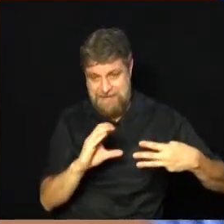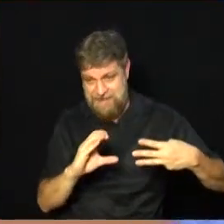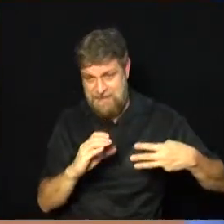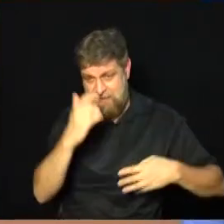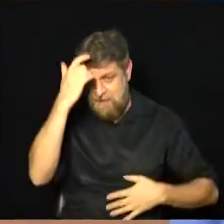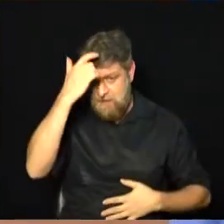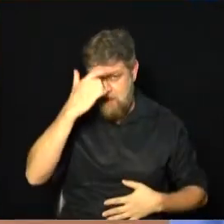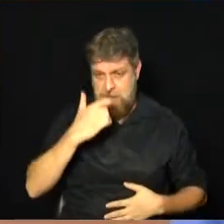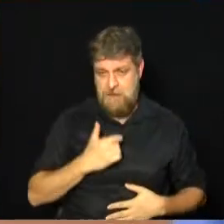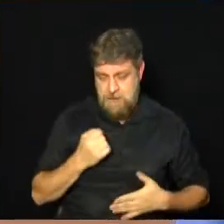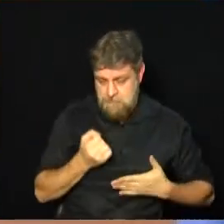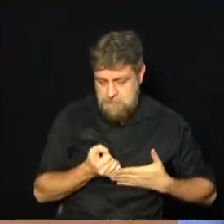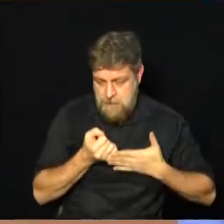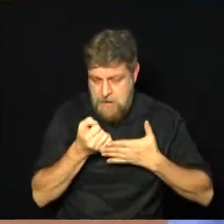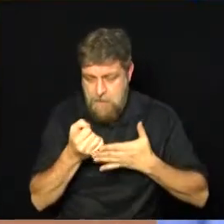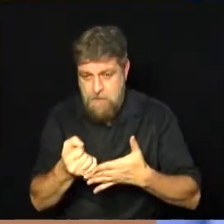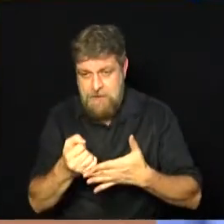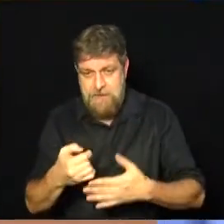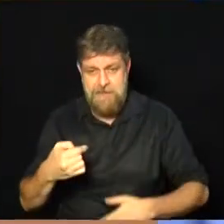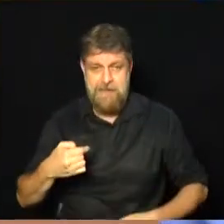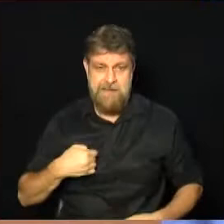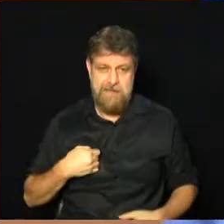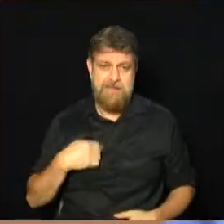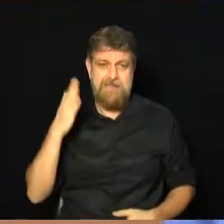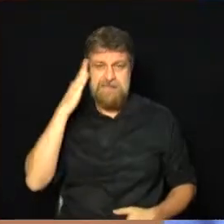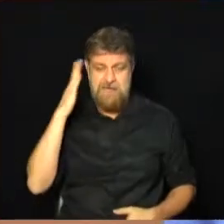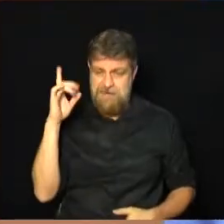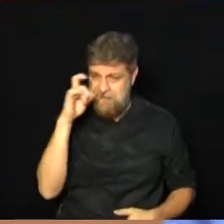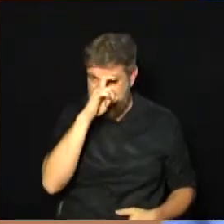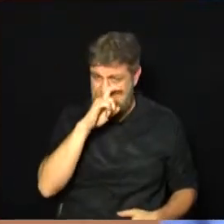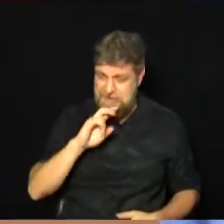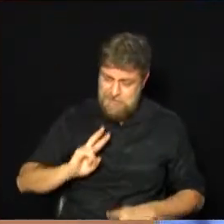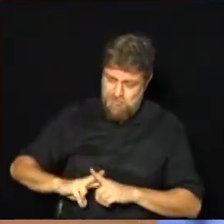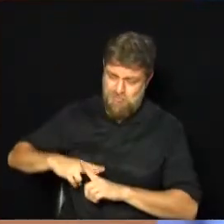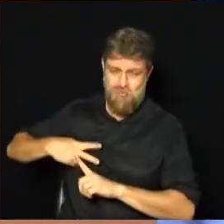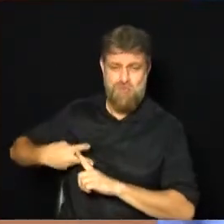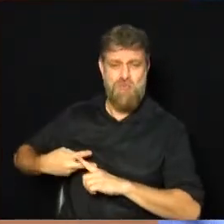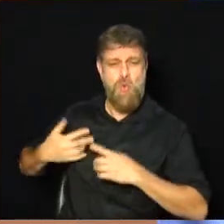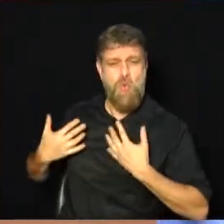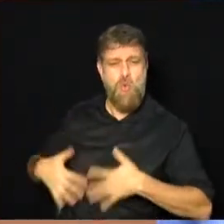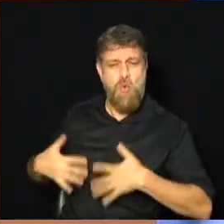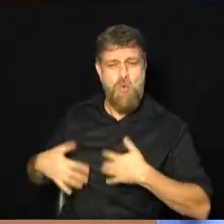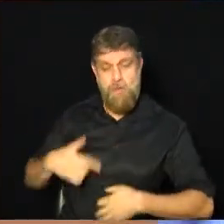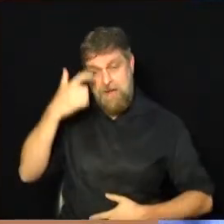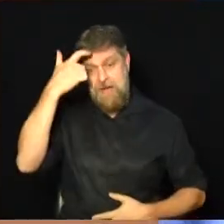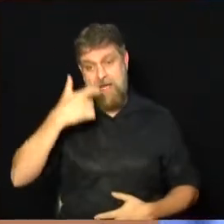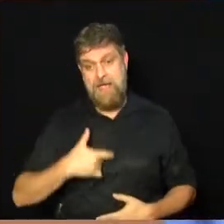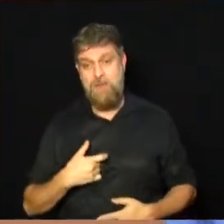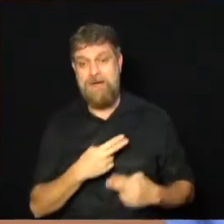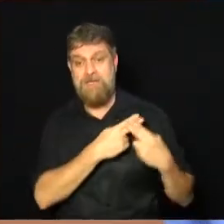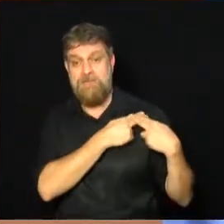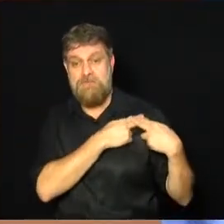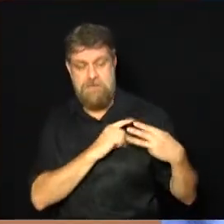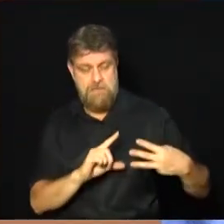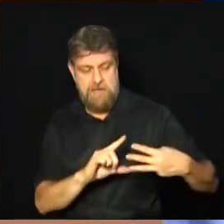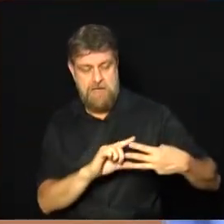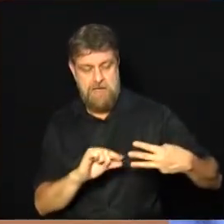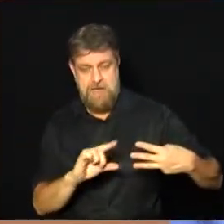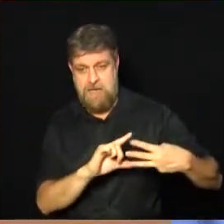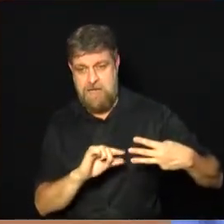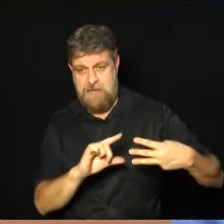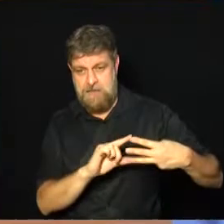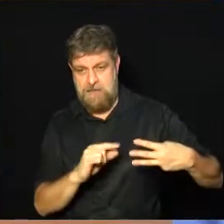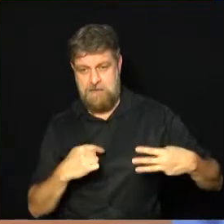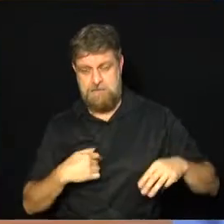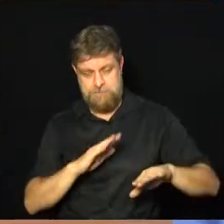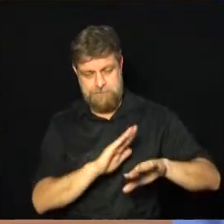posição eu não tivesse, é claro que as dificuldades seriam muito maiores. Então, como eu comandava a INDEC, nós fizemos com